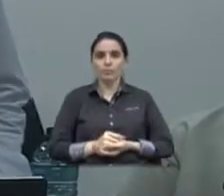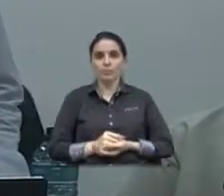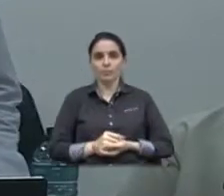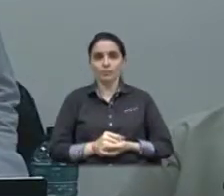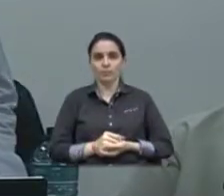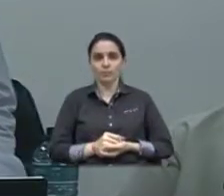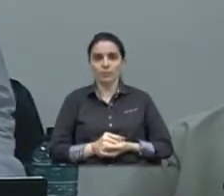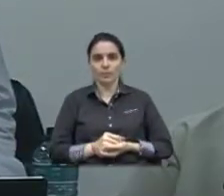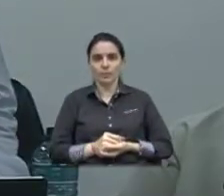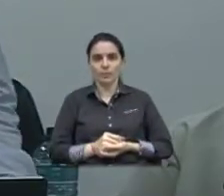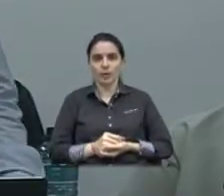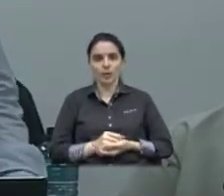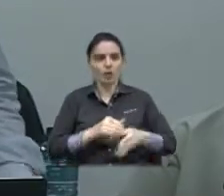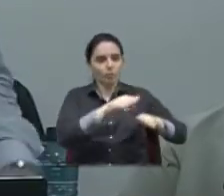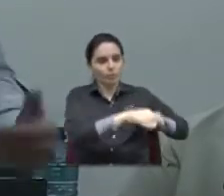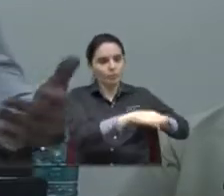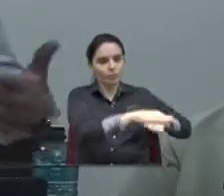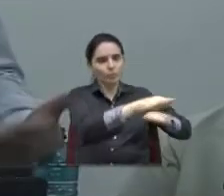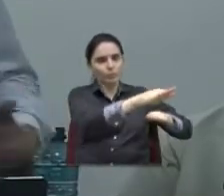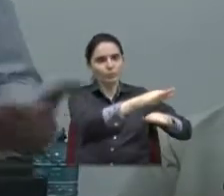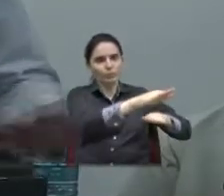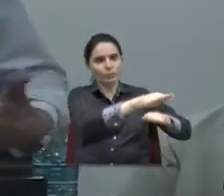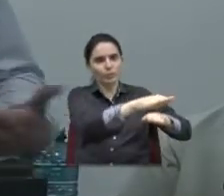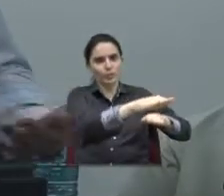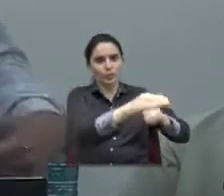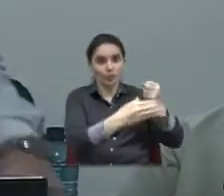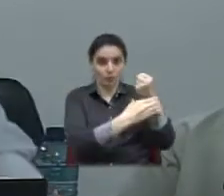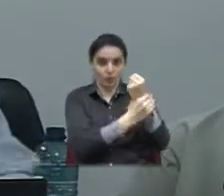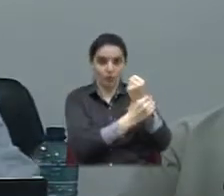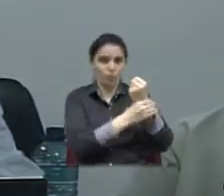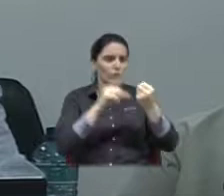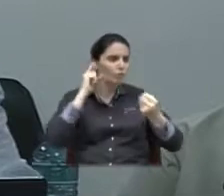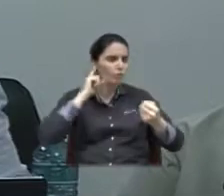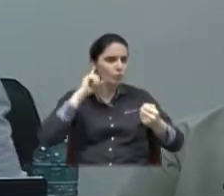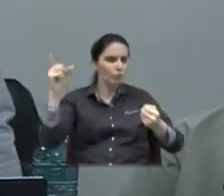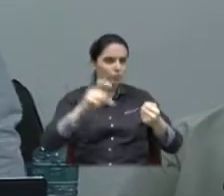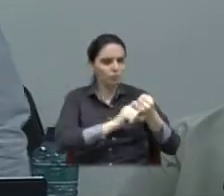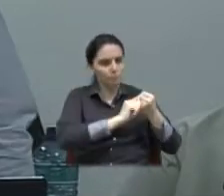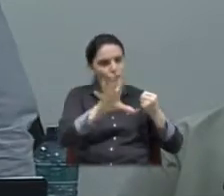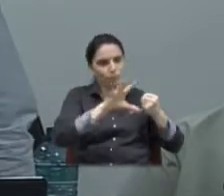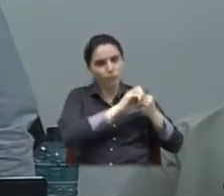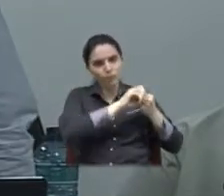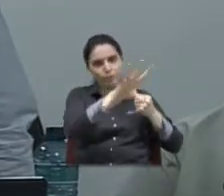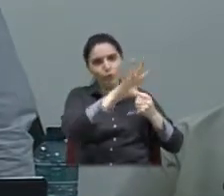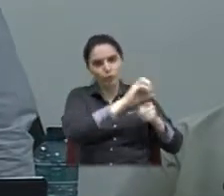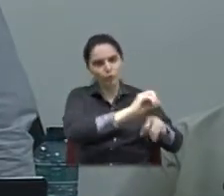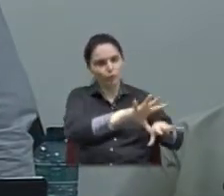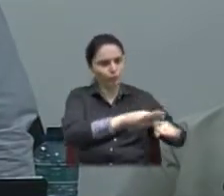tocar os alarmes dos carros, porque ele, o sensor lá faz tocar.